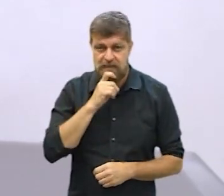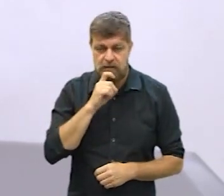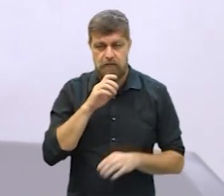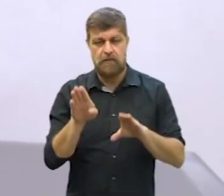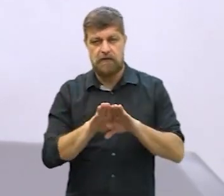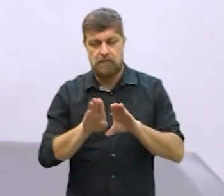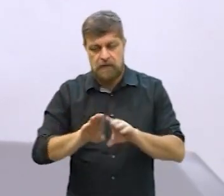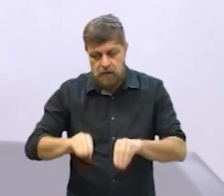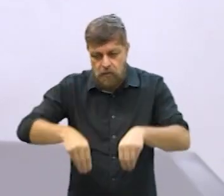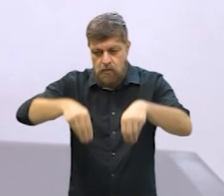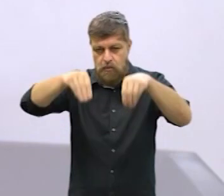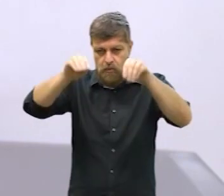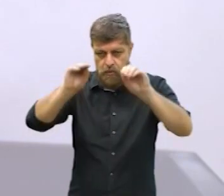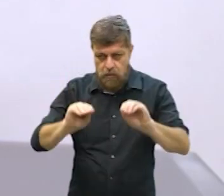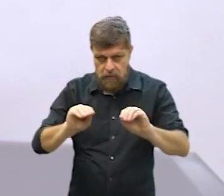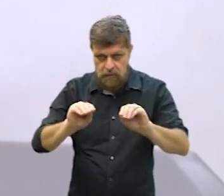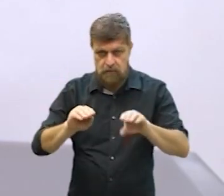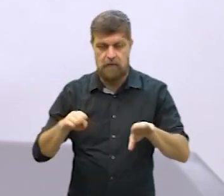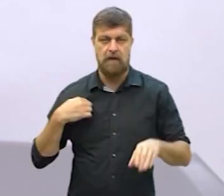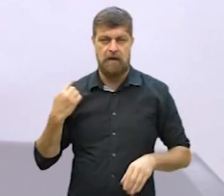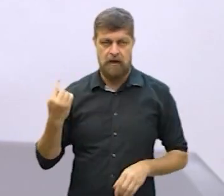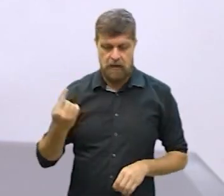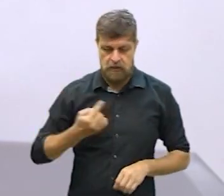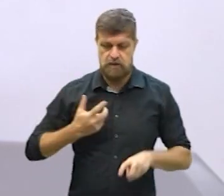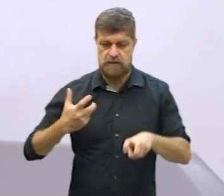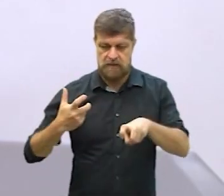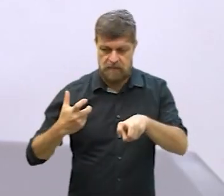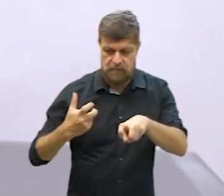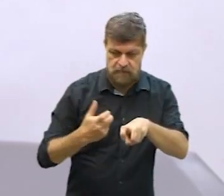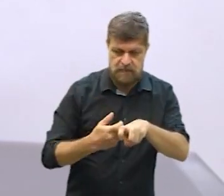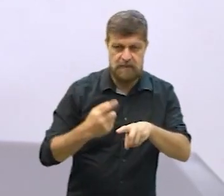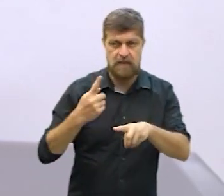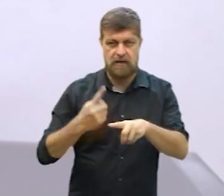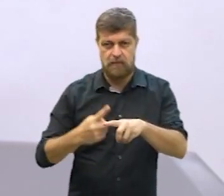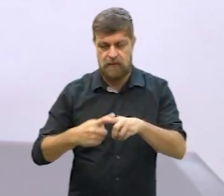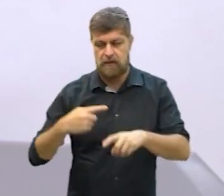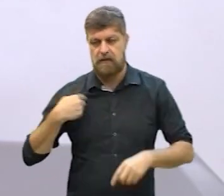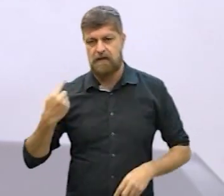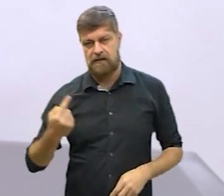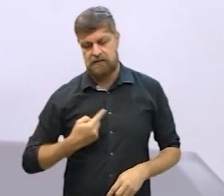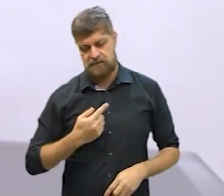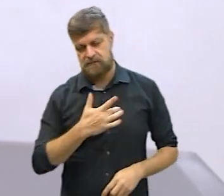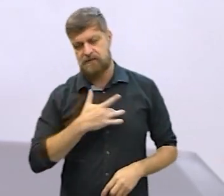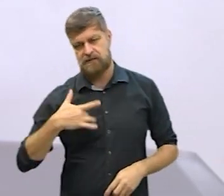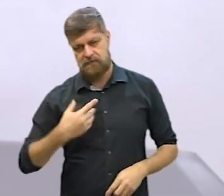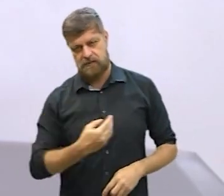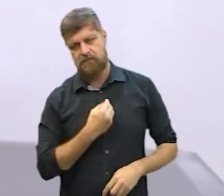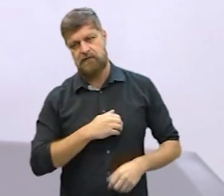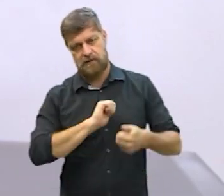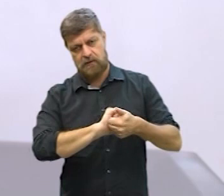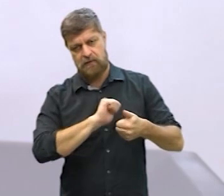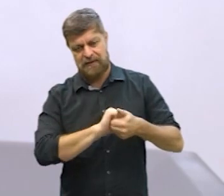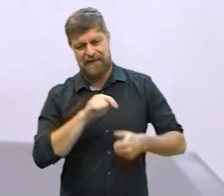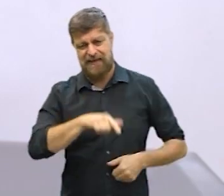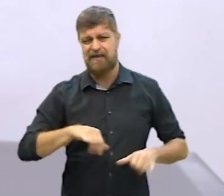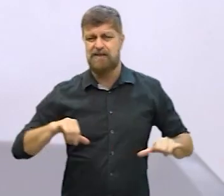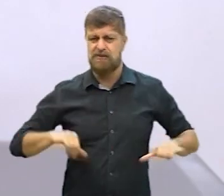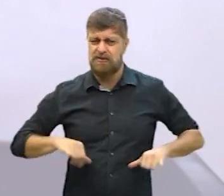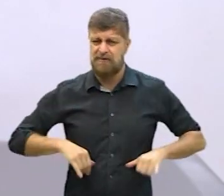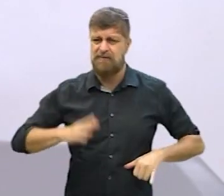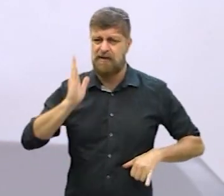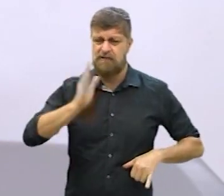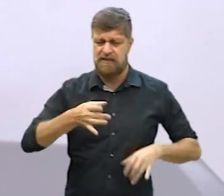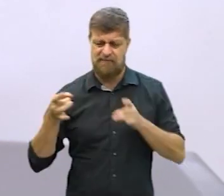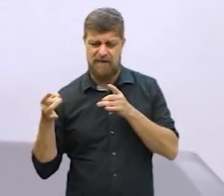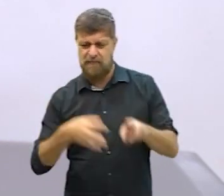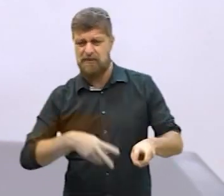frio, tem um cobertor. E sim, a gente mantém ele vacinado porque a gente preza muito pela qualidade de vida dele. Ele